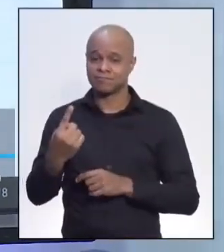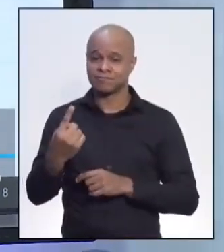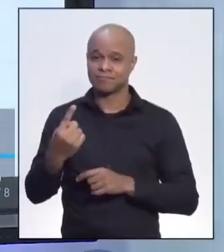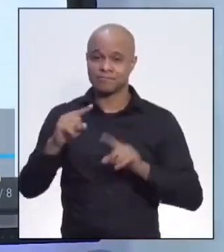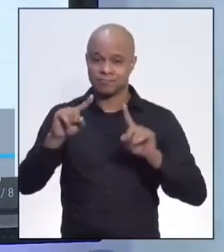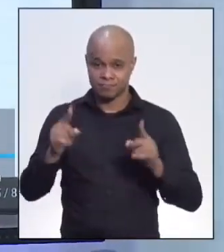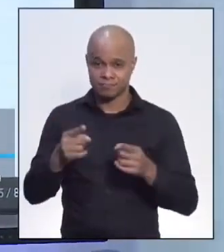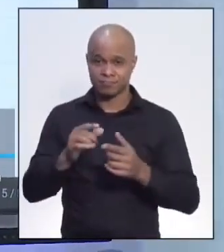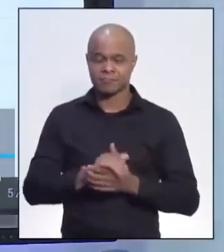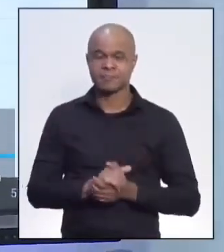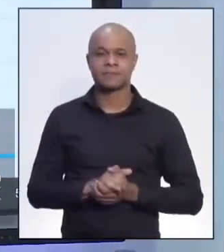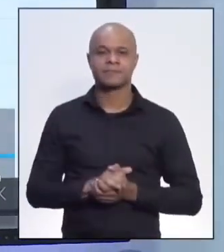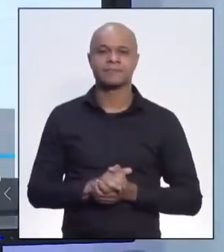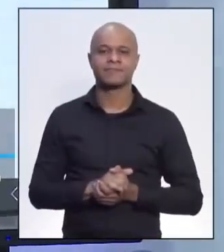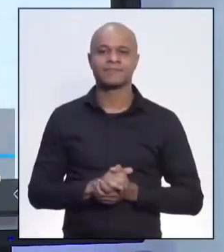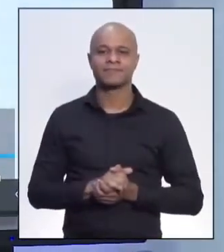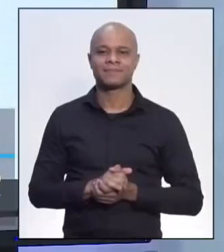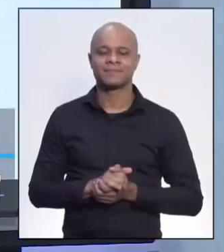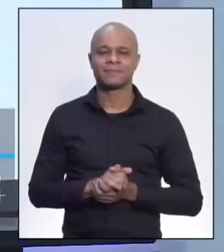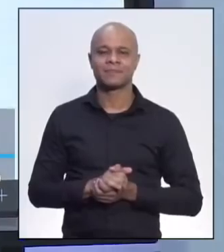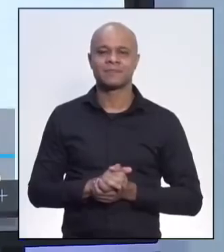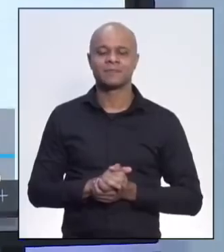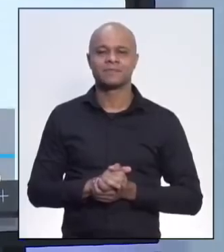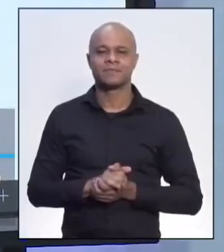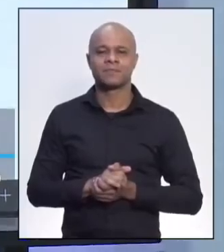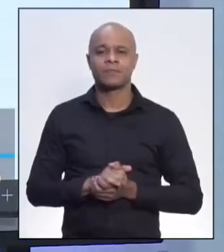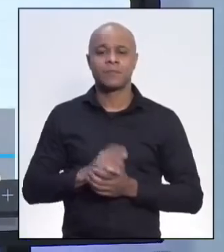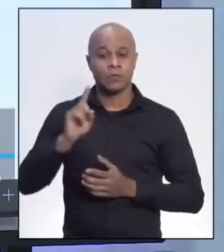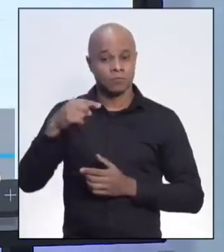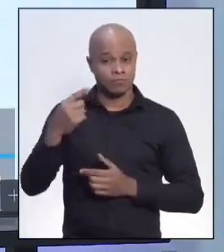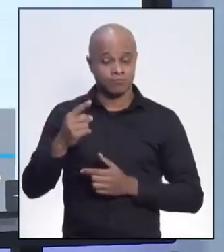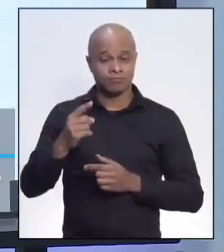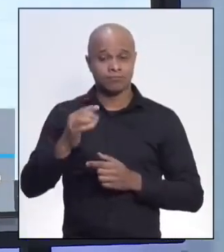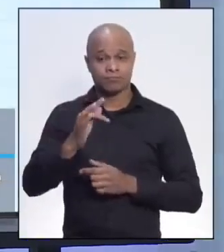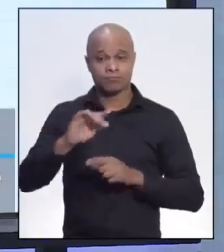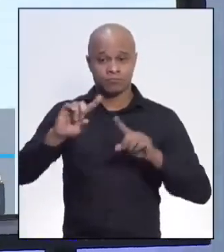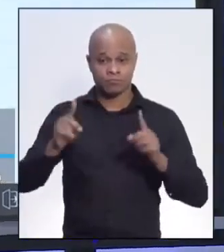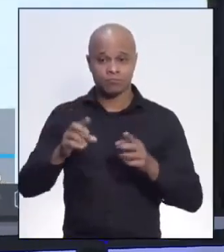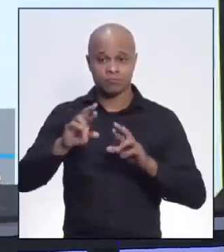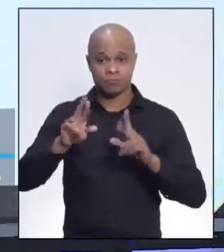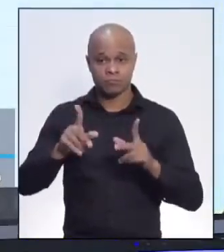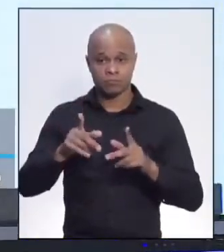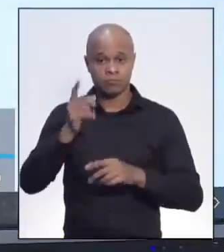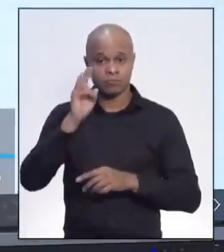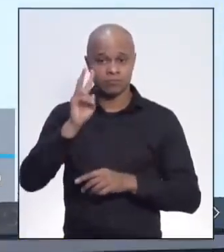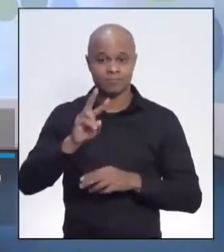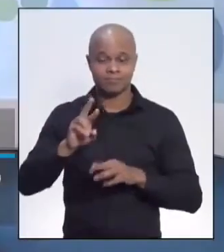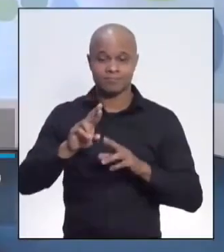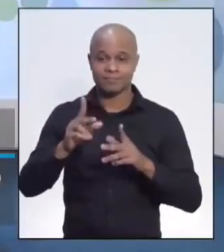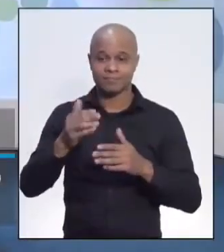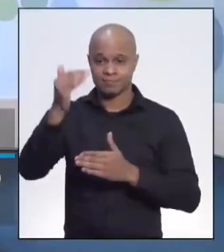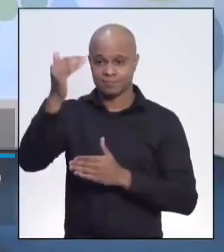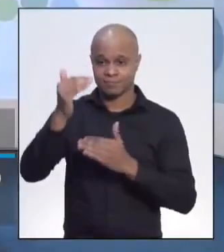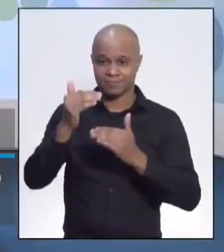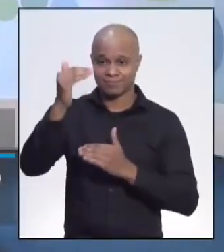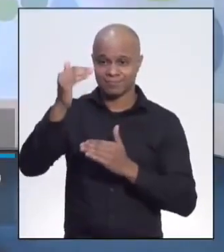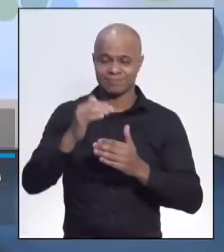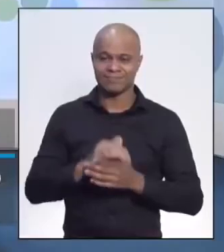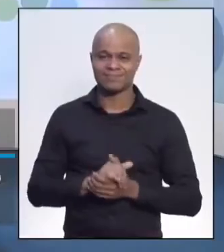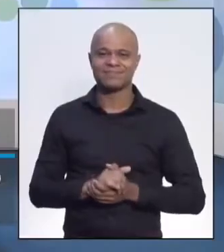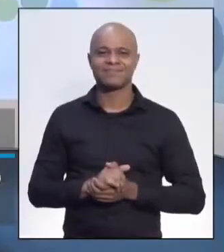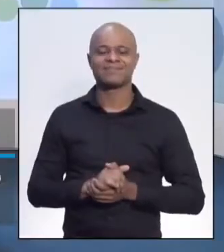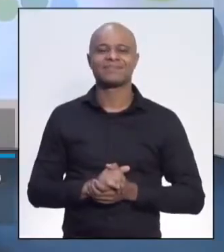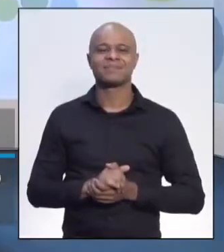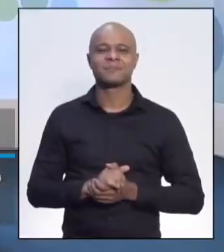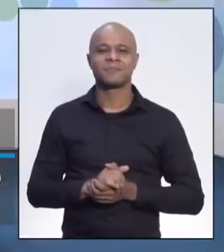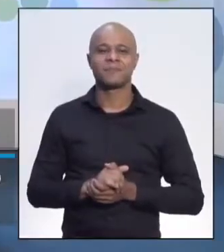outra construção para vocês e observem as diferenças entre eles. Olha lá qual é a função. Então,